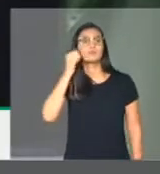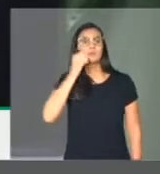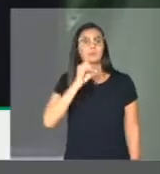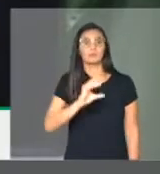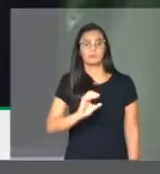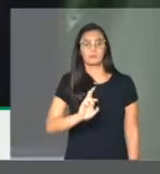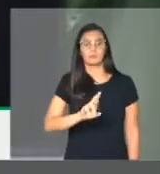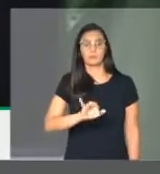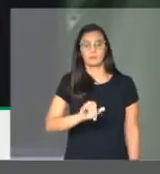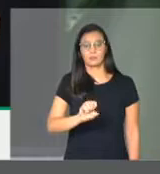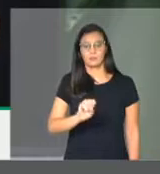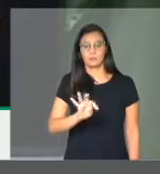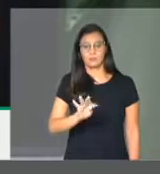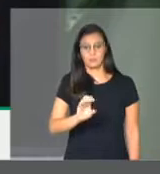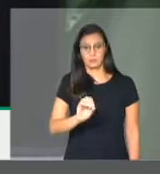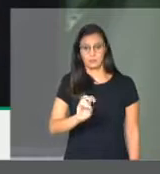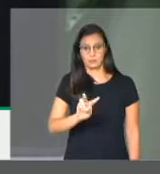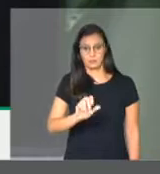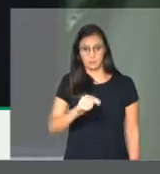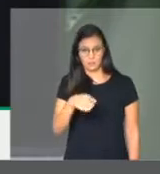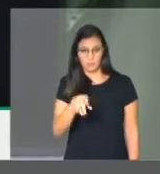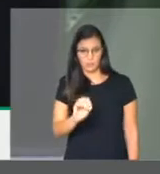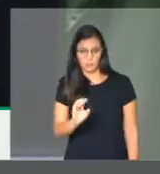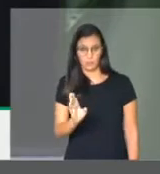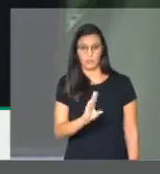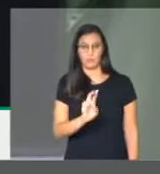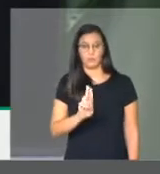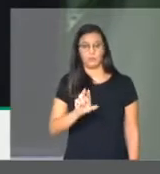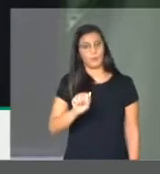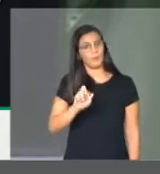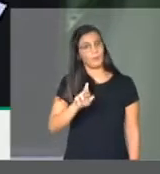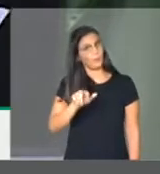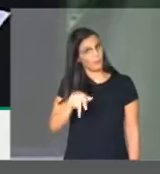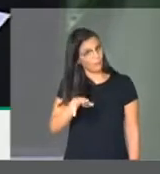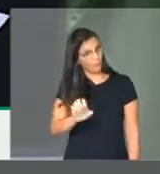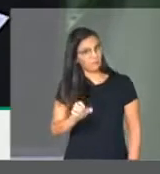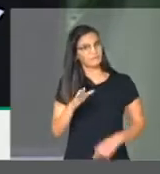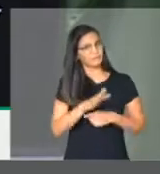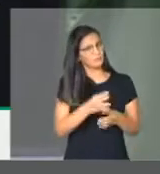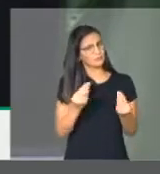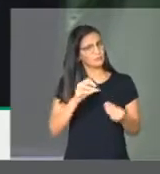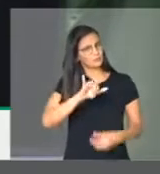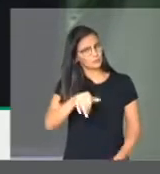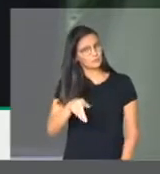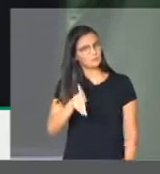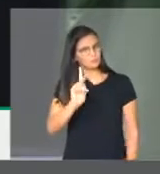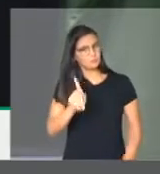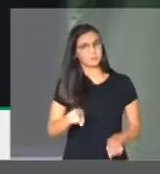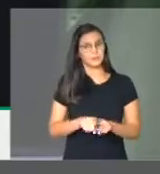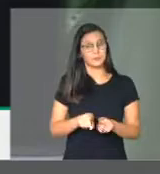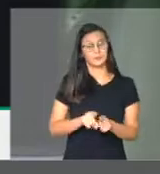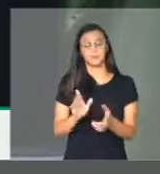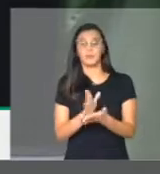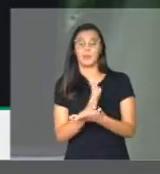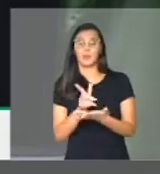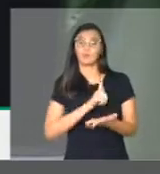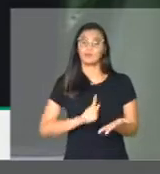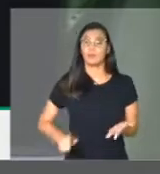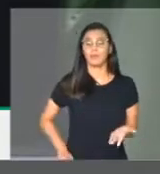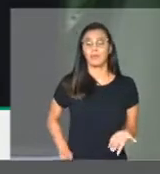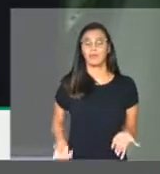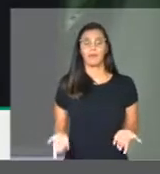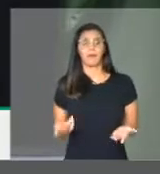sua vida pública a essa meta-síntese, como foi Brasília para JK. Alguns governos falharam por conta